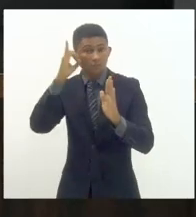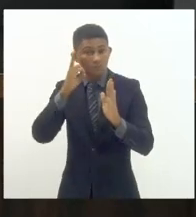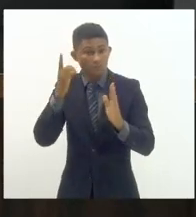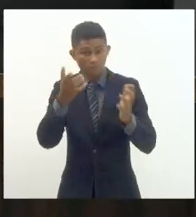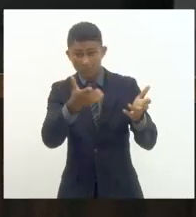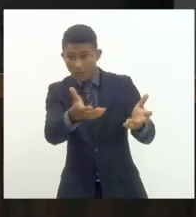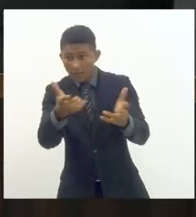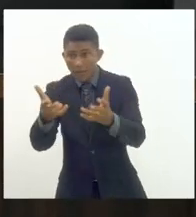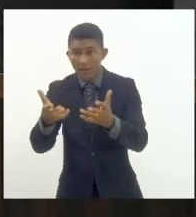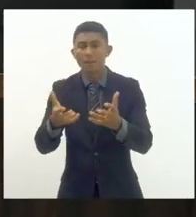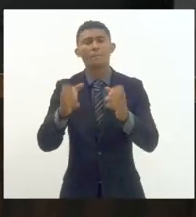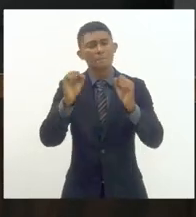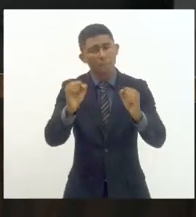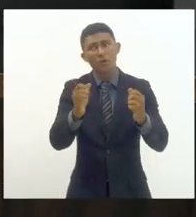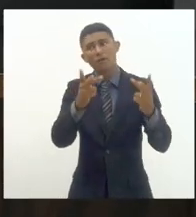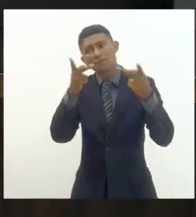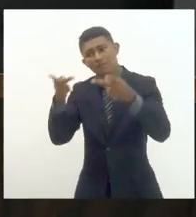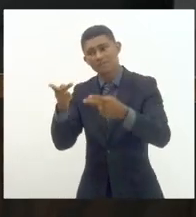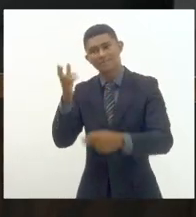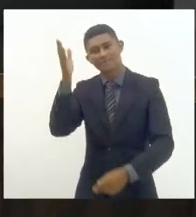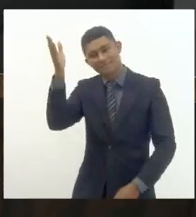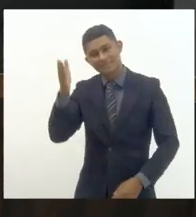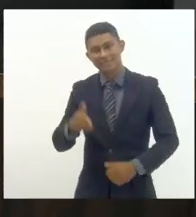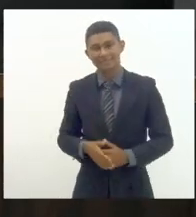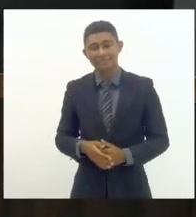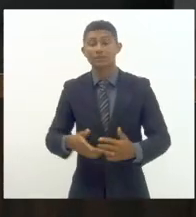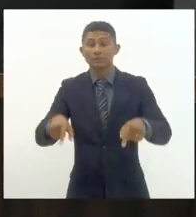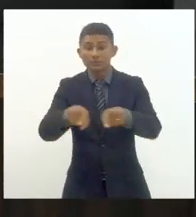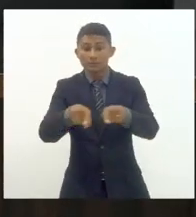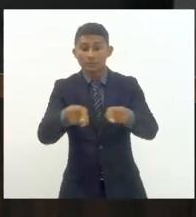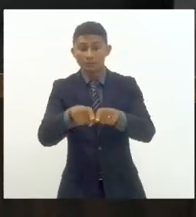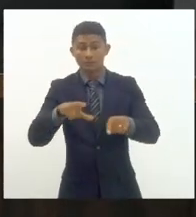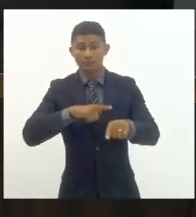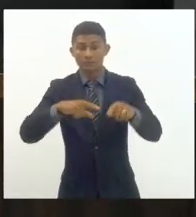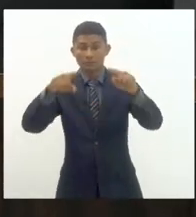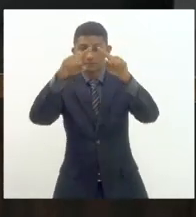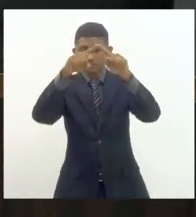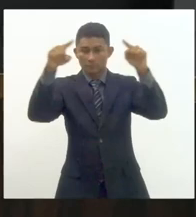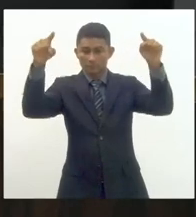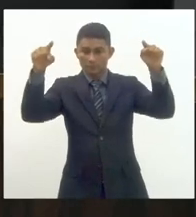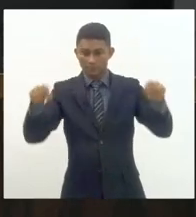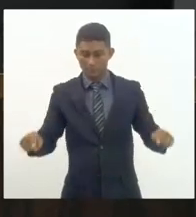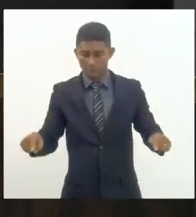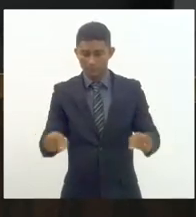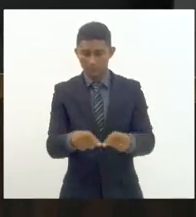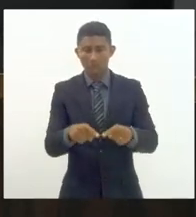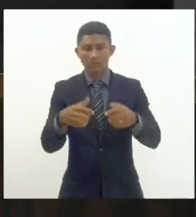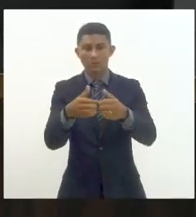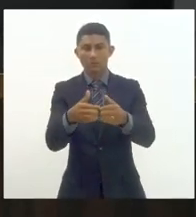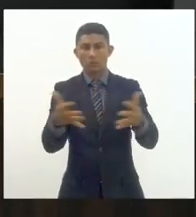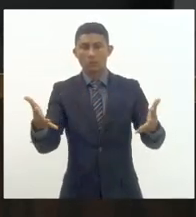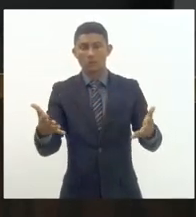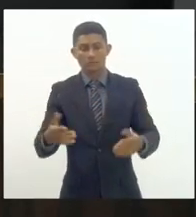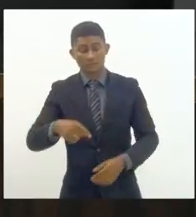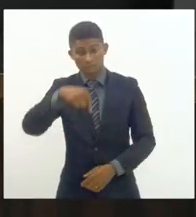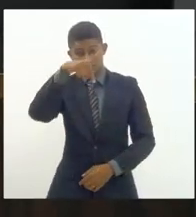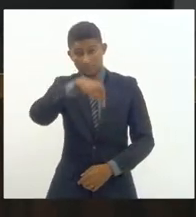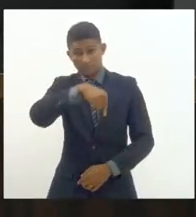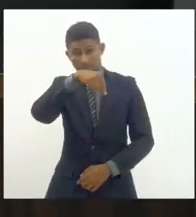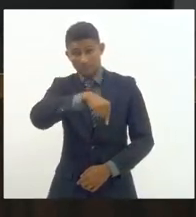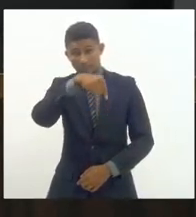parlamentares que queiram conhecer. Também inauguramos os painéis no hall aqui da